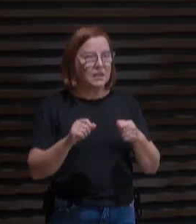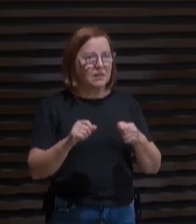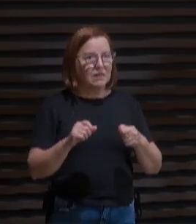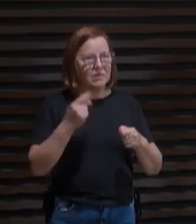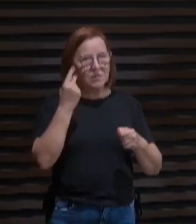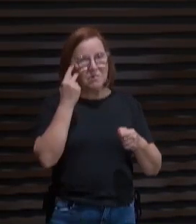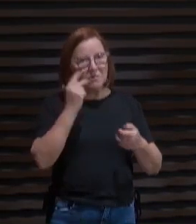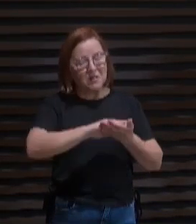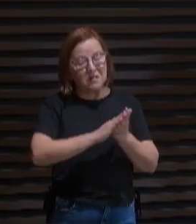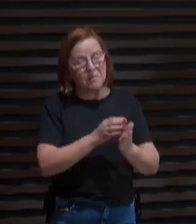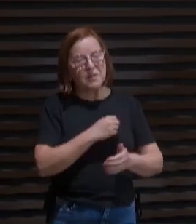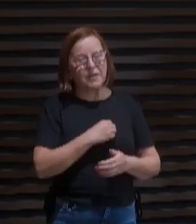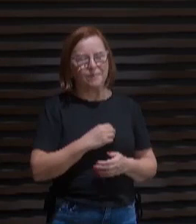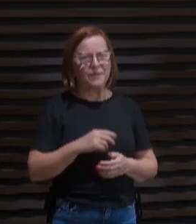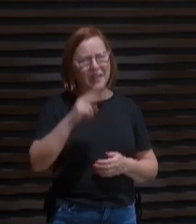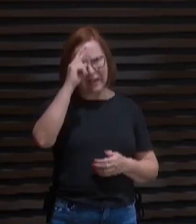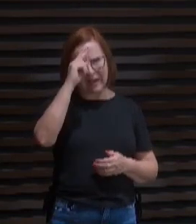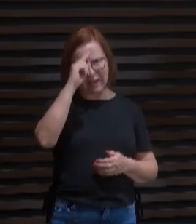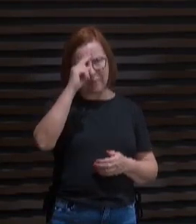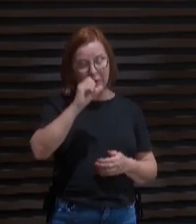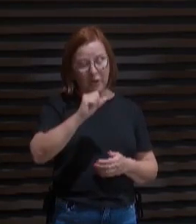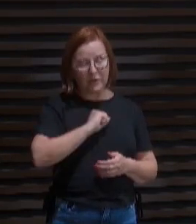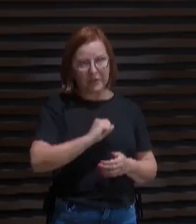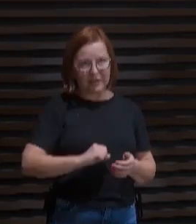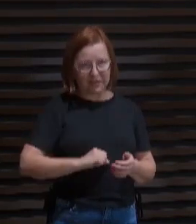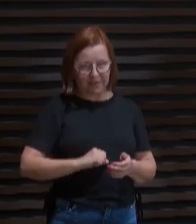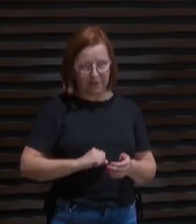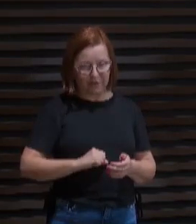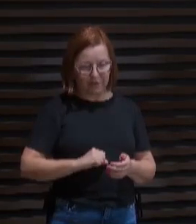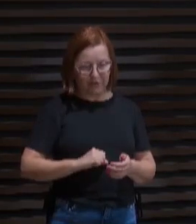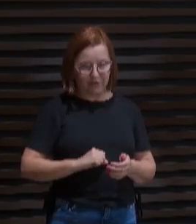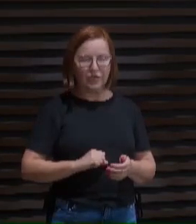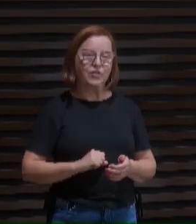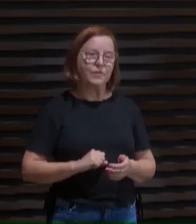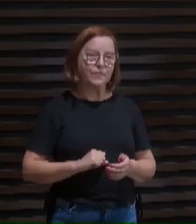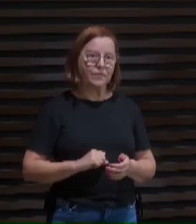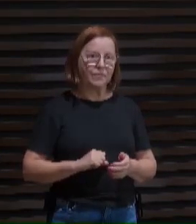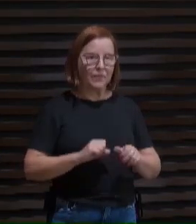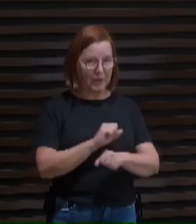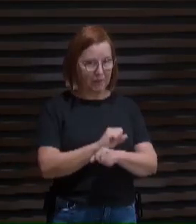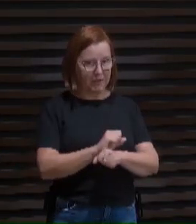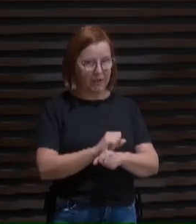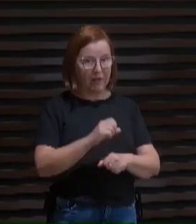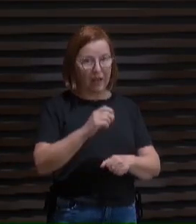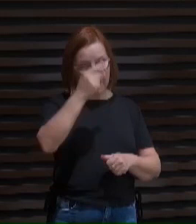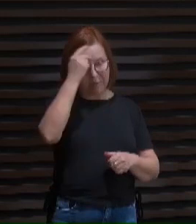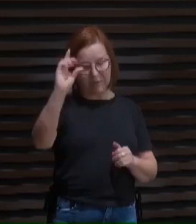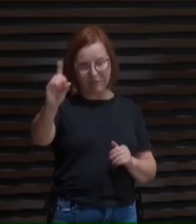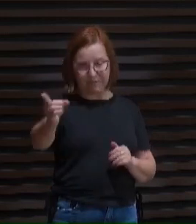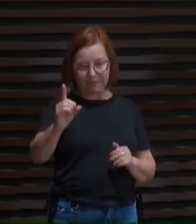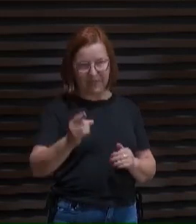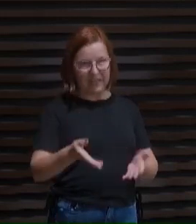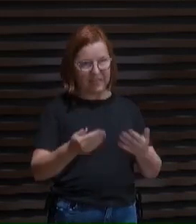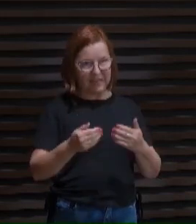o sacerdote, o pecador vinha, trazia um animal, o sacerdote colocava a